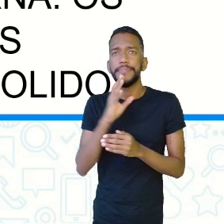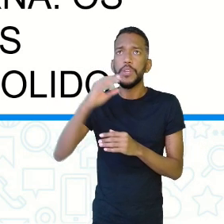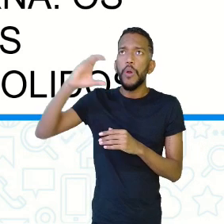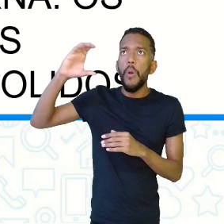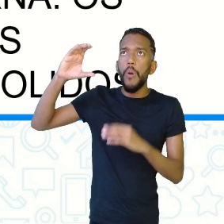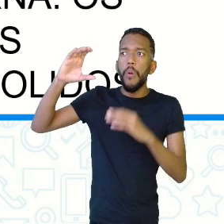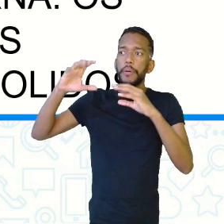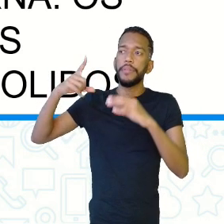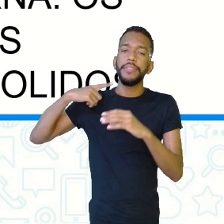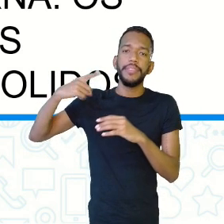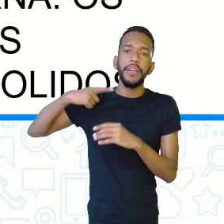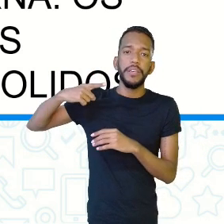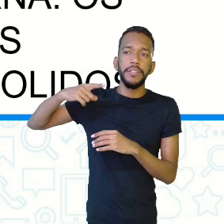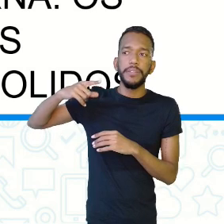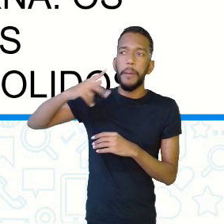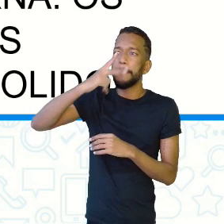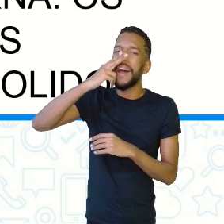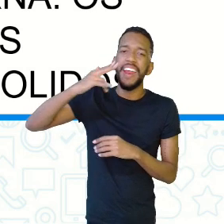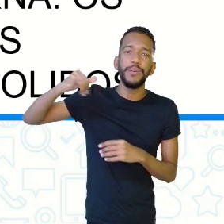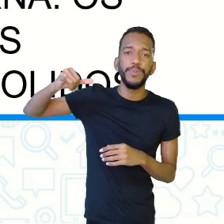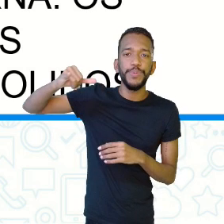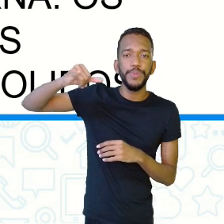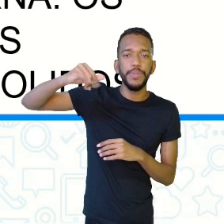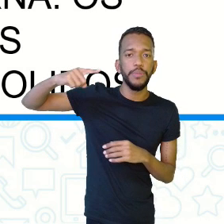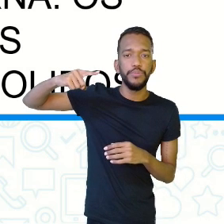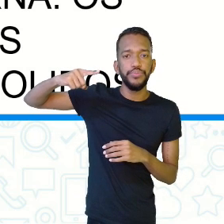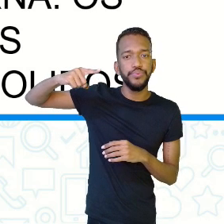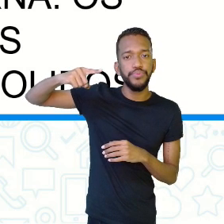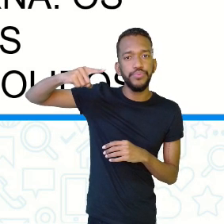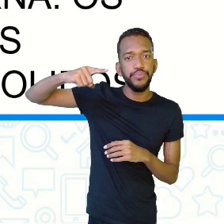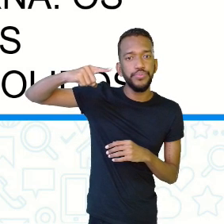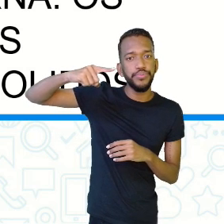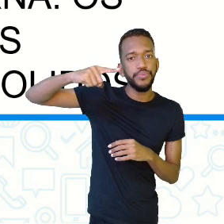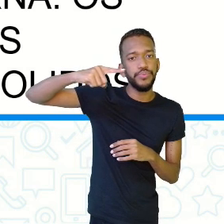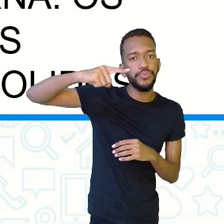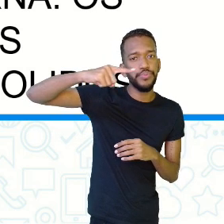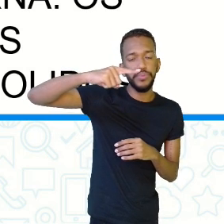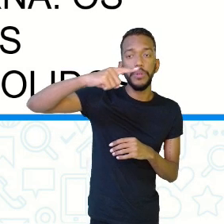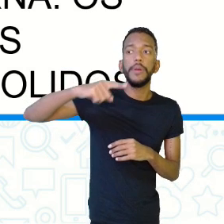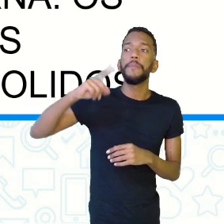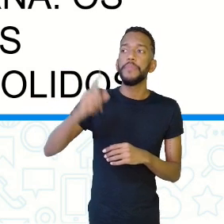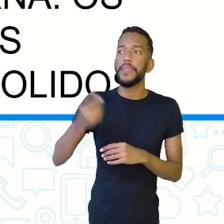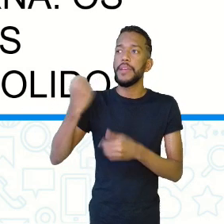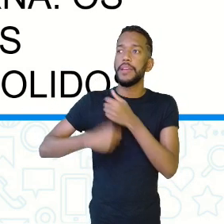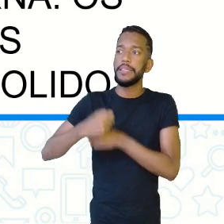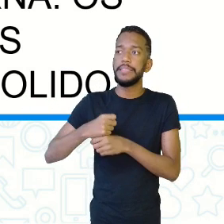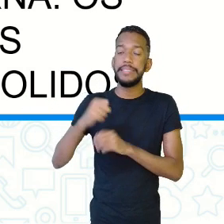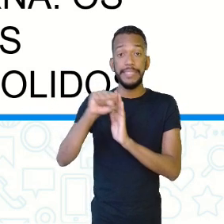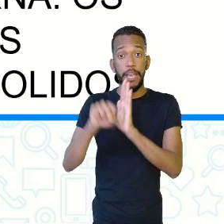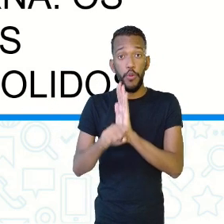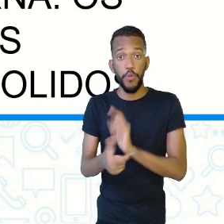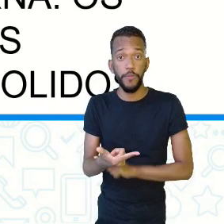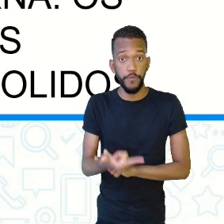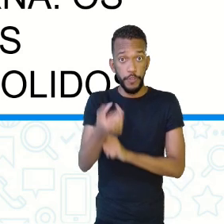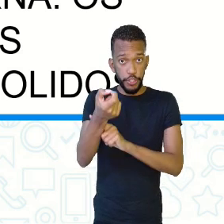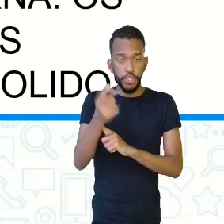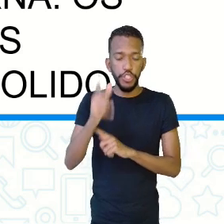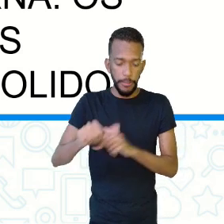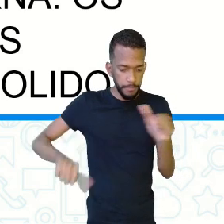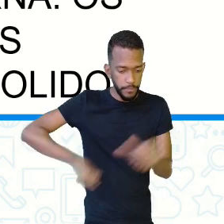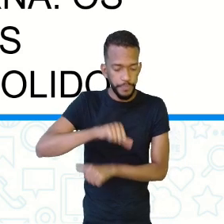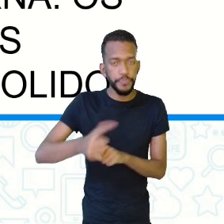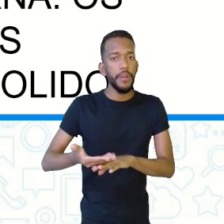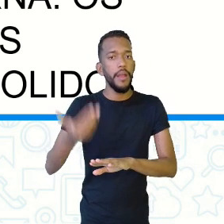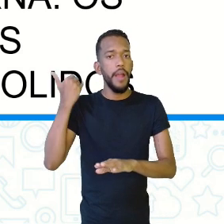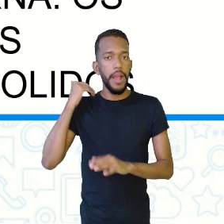ele era um exemplo de modernidade. Então, o que aconteceu? No início do século XX, Recife passou por grandes mudanças. A nossa população, veja,